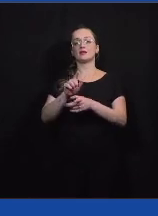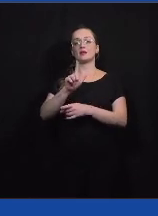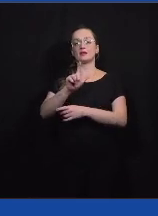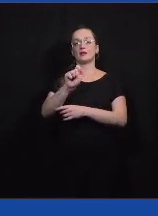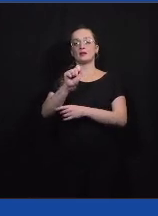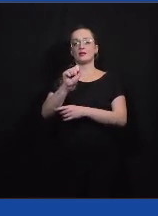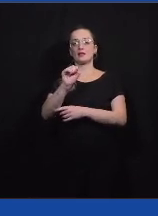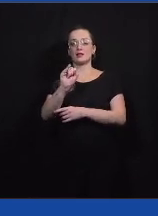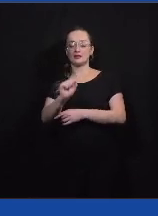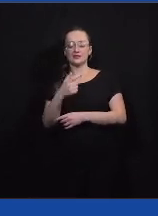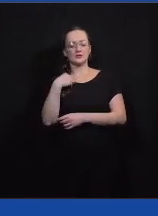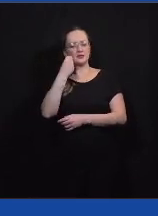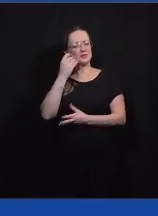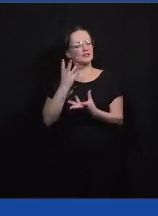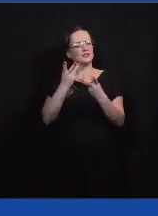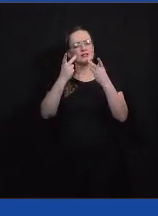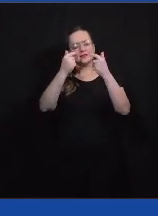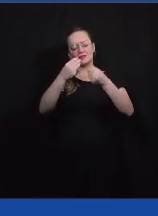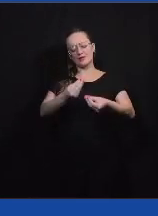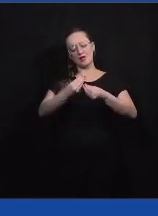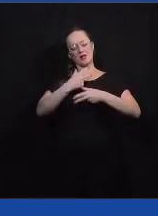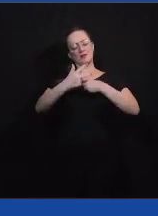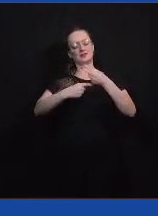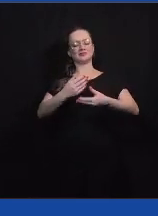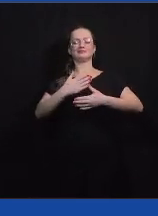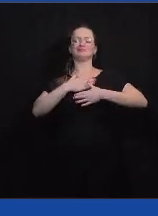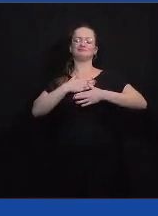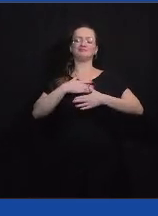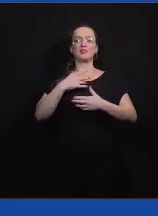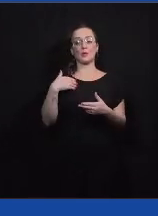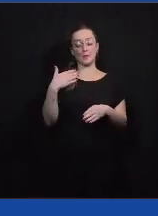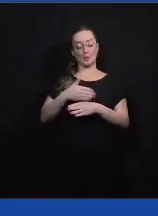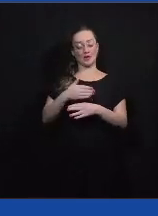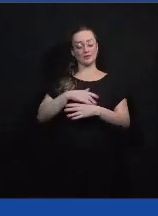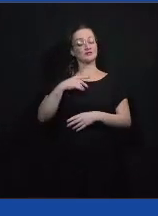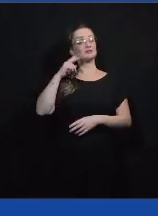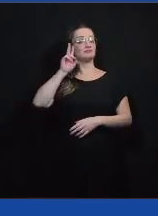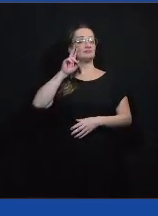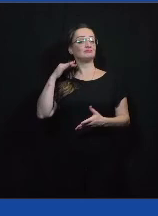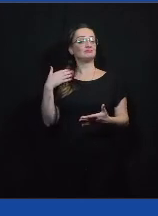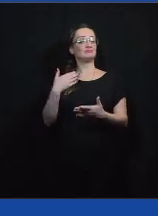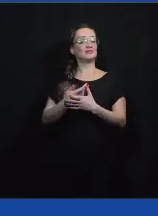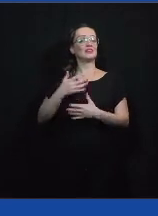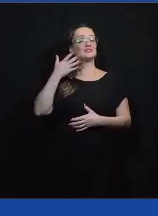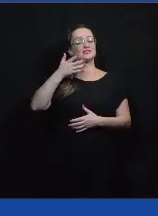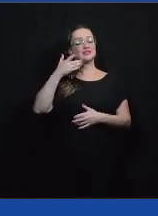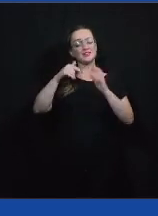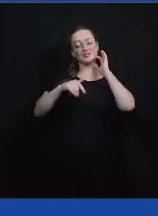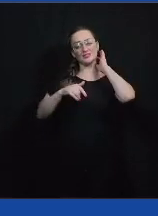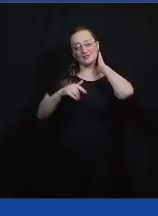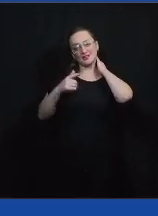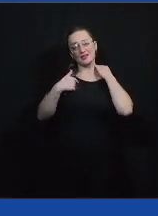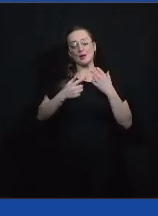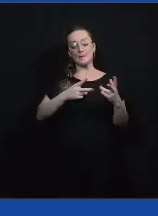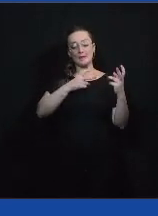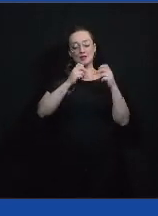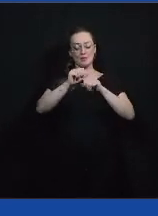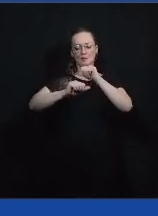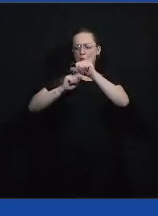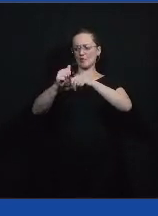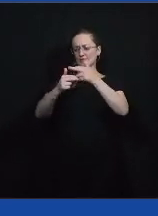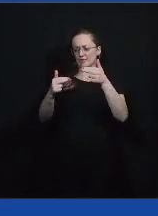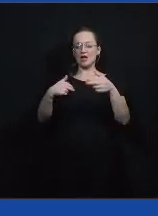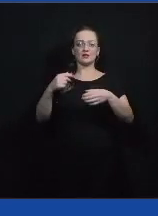nessa experiência incrível que foi o grande presente poder fazer parte dessa história dessa narrativa e presenciar tantas mudanças